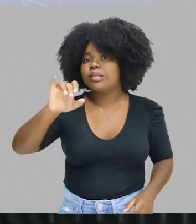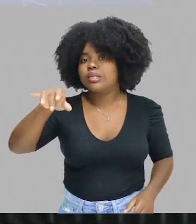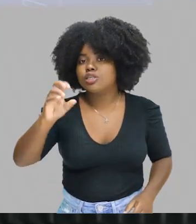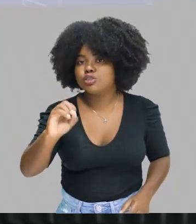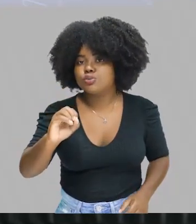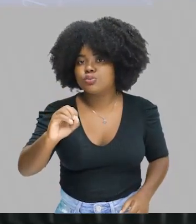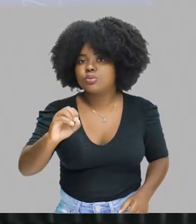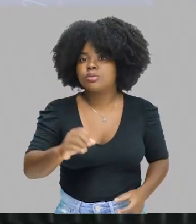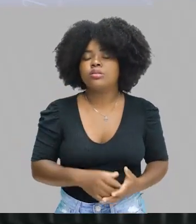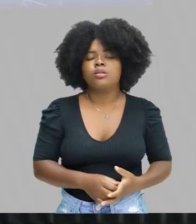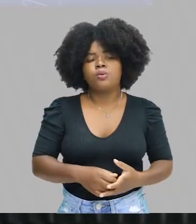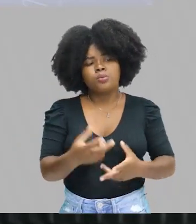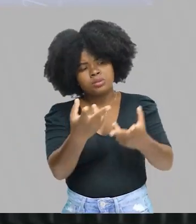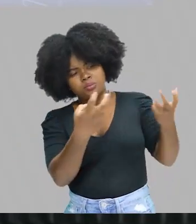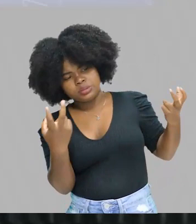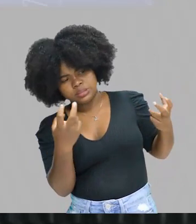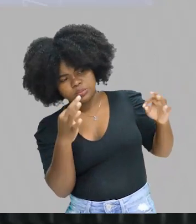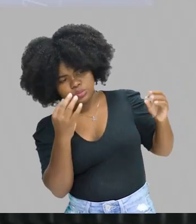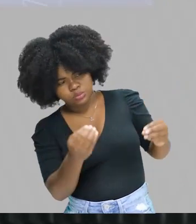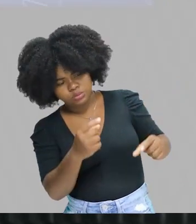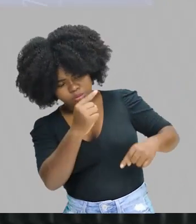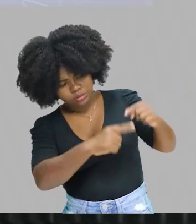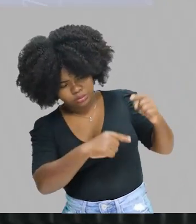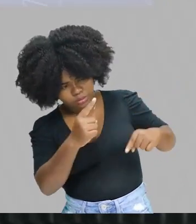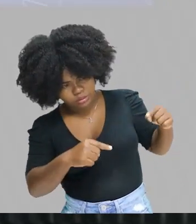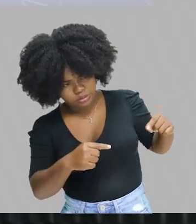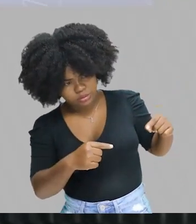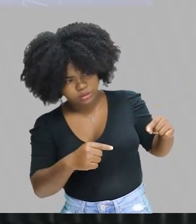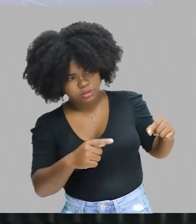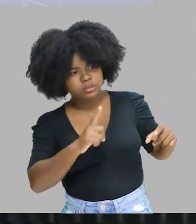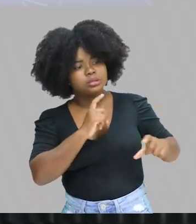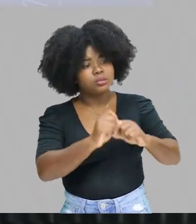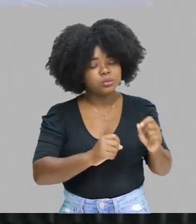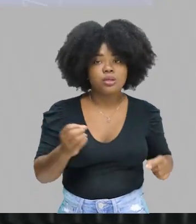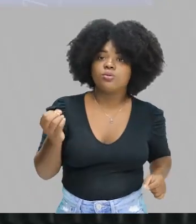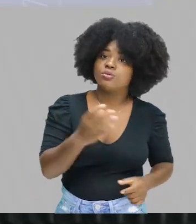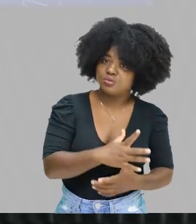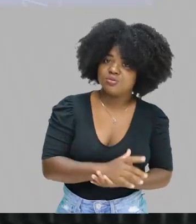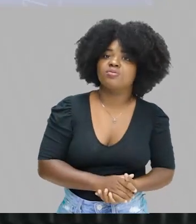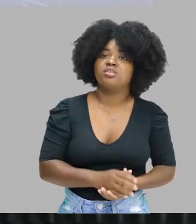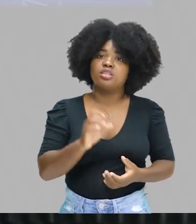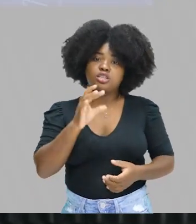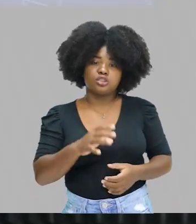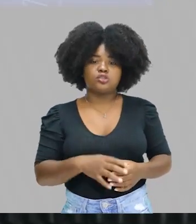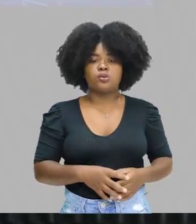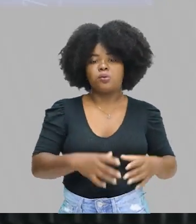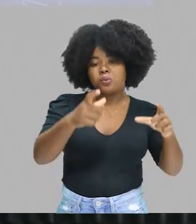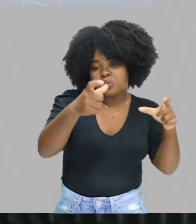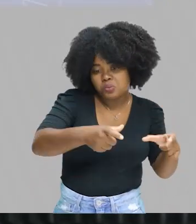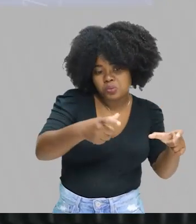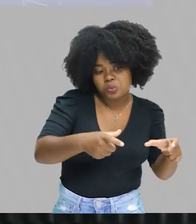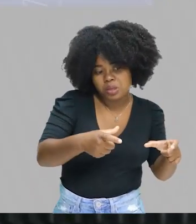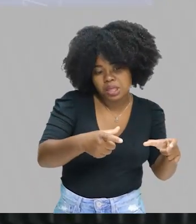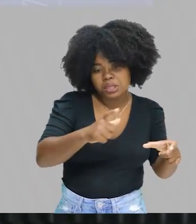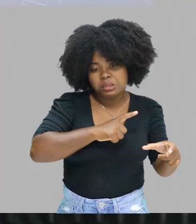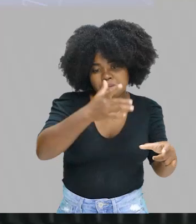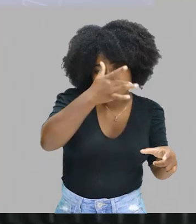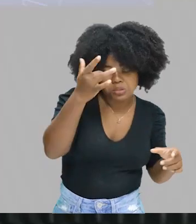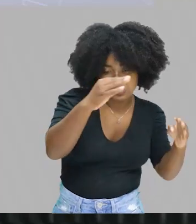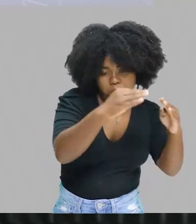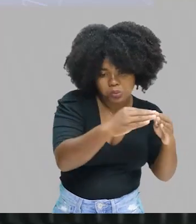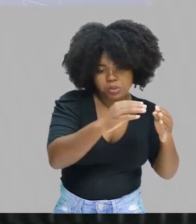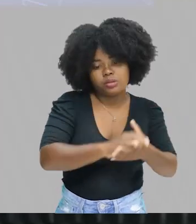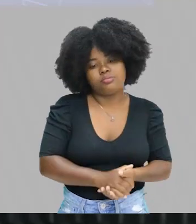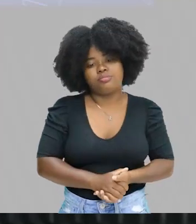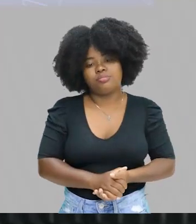faço a avaliação de todos esses elementos, eu estou falando que a arquitetura ganha um novo conceito e ela não é só um prédio a ser morado. 200 anos se passaram e a